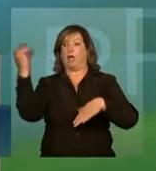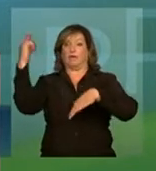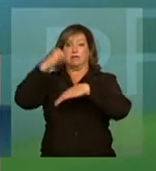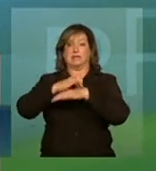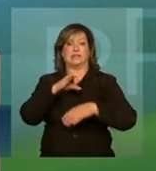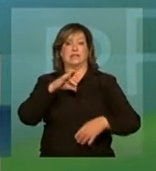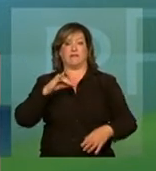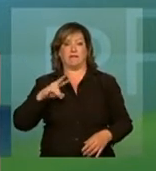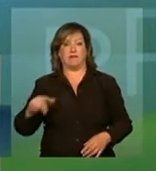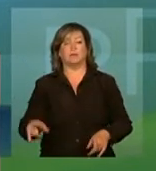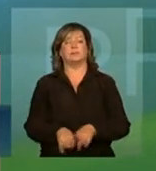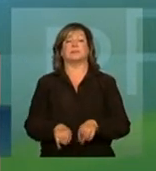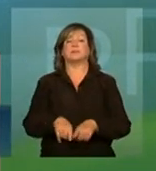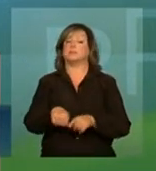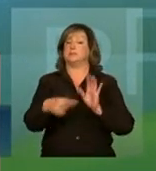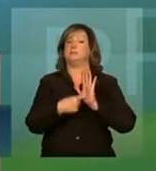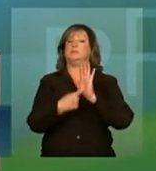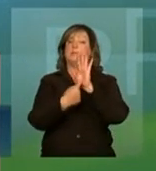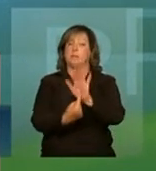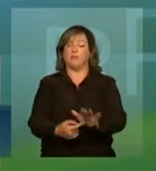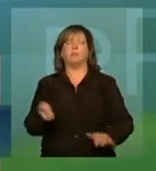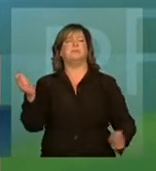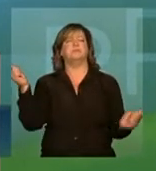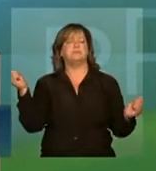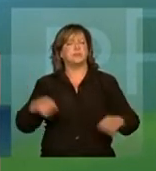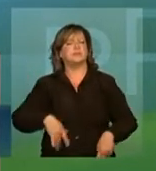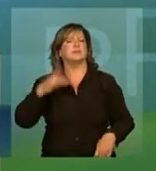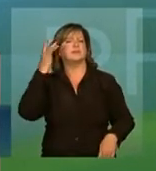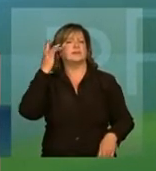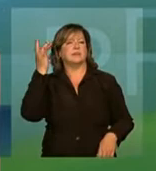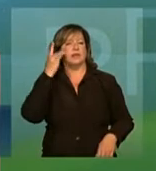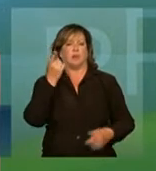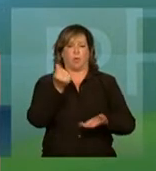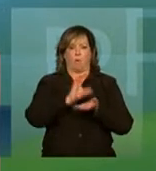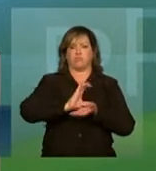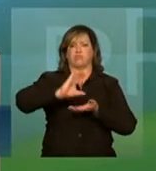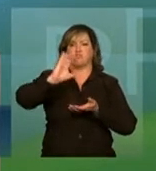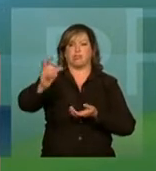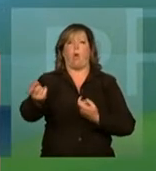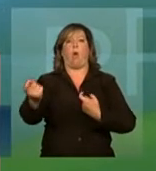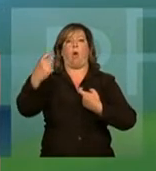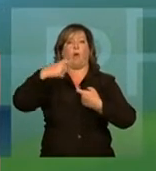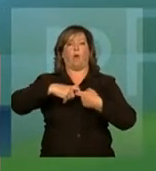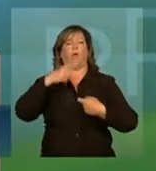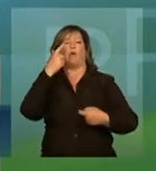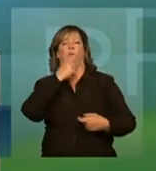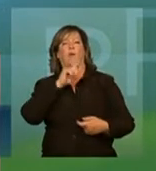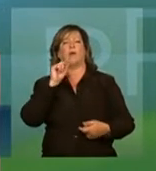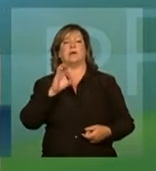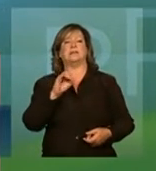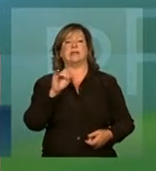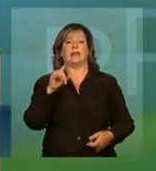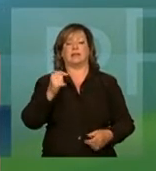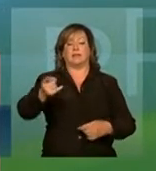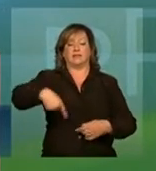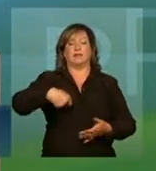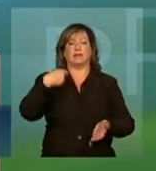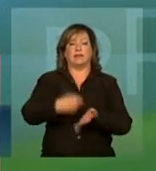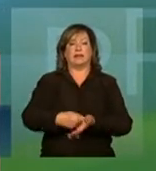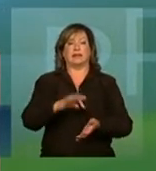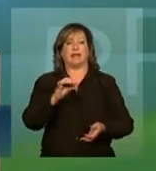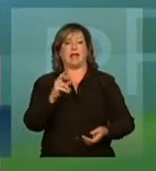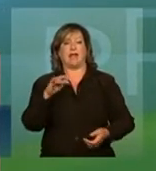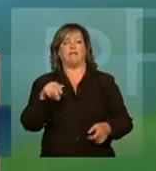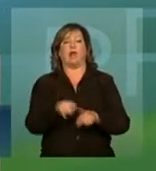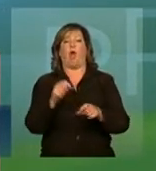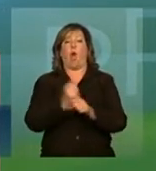Civil, mostrando que é possível equilibrar retorno de investimentos com modicidade tarifária e obras em